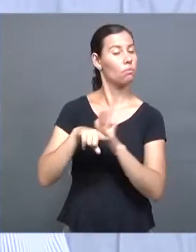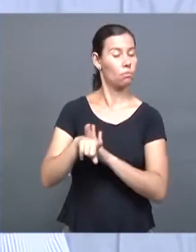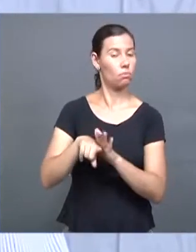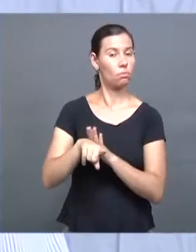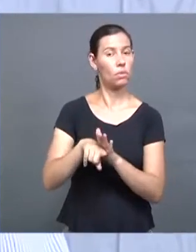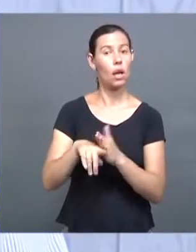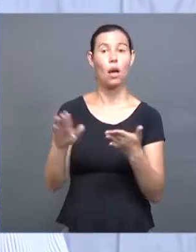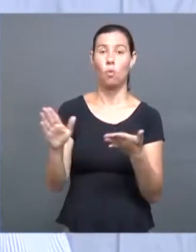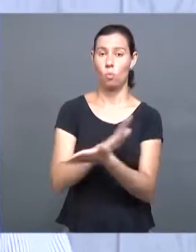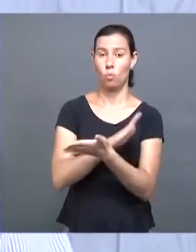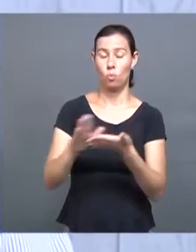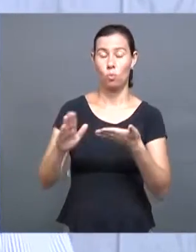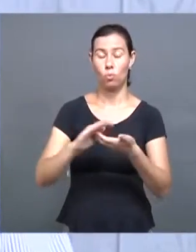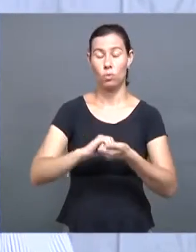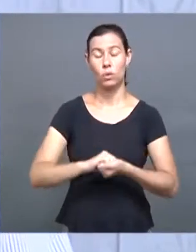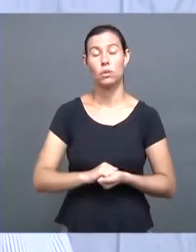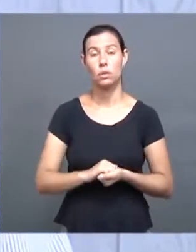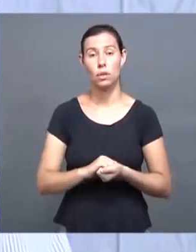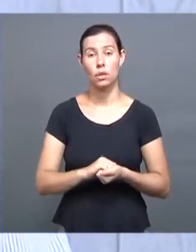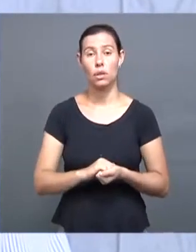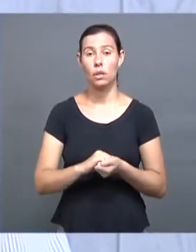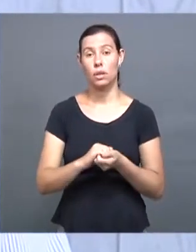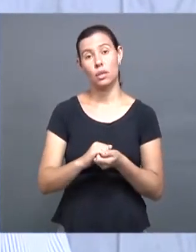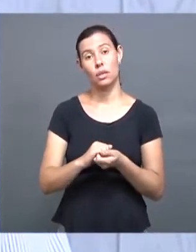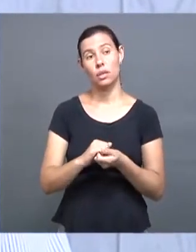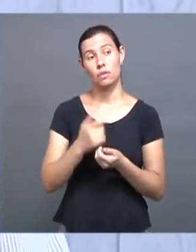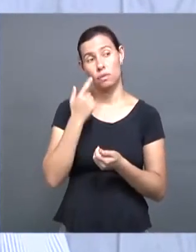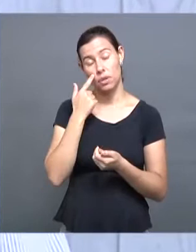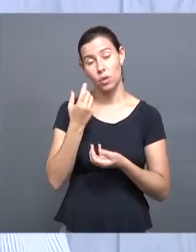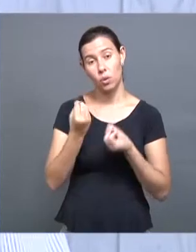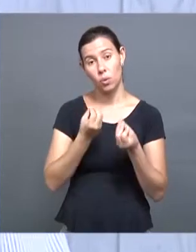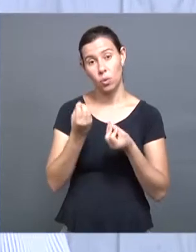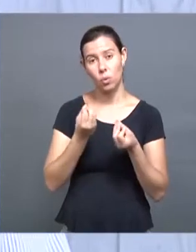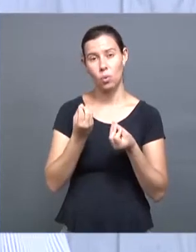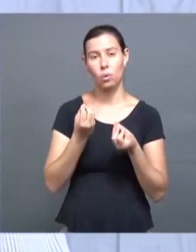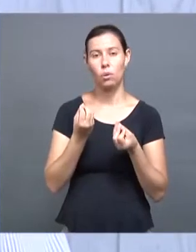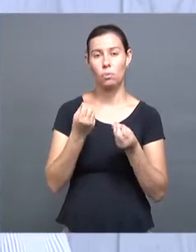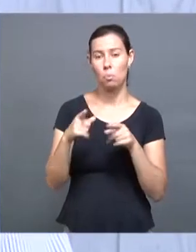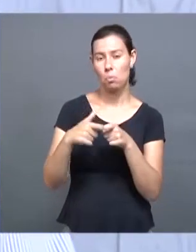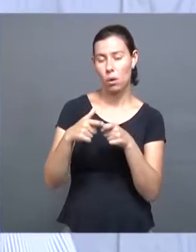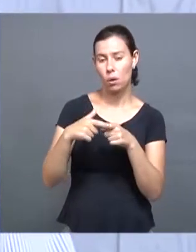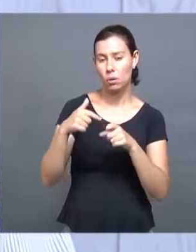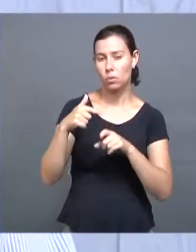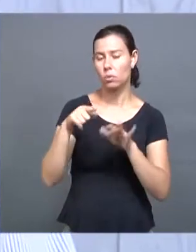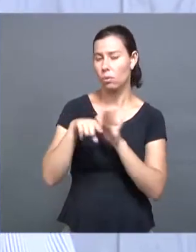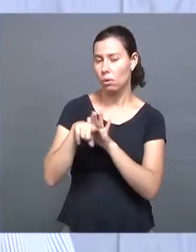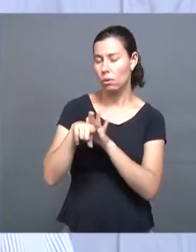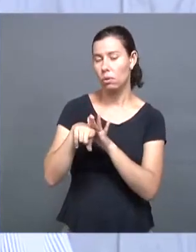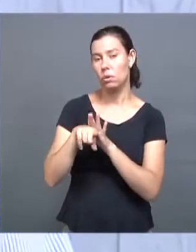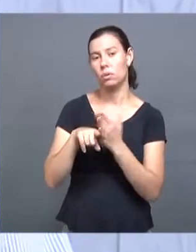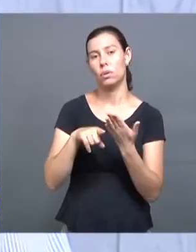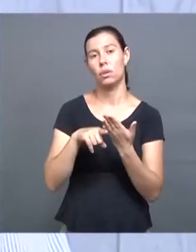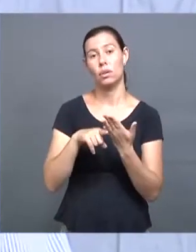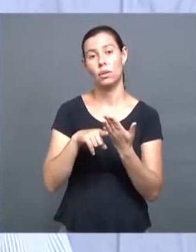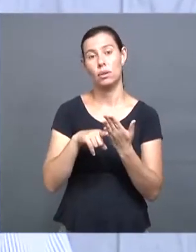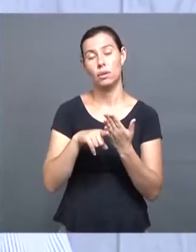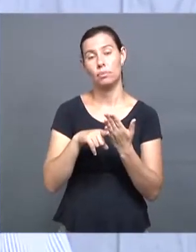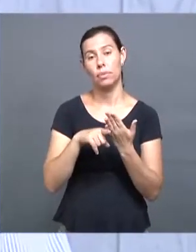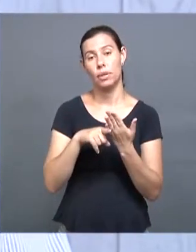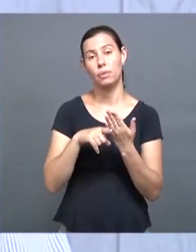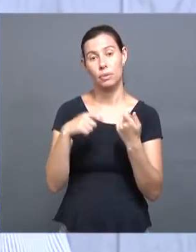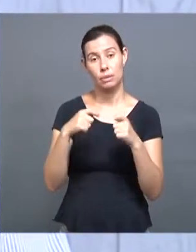Algumas situações que assim, tipicamente devem ser avaliadas melhor para um médico e preferência um